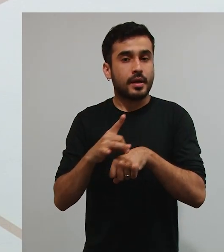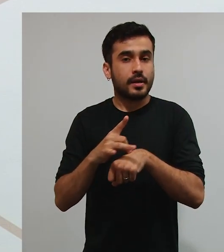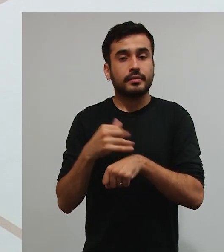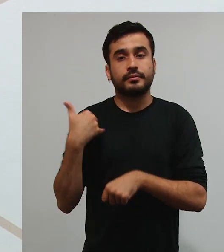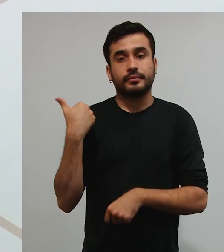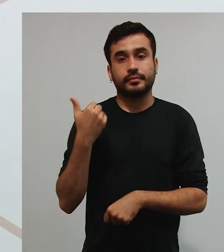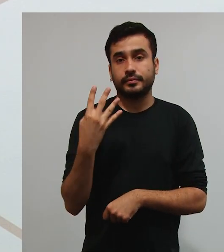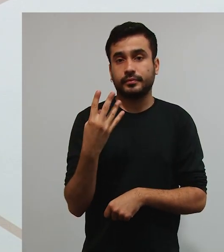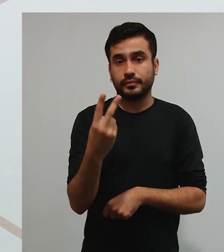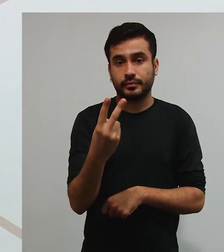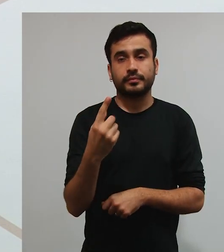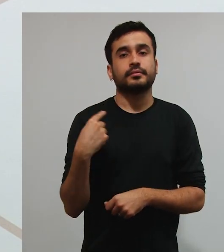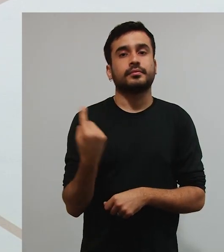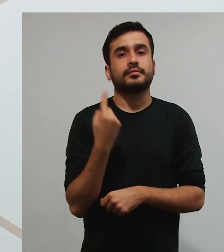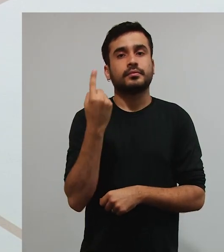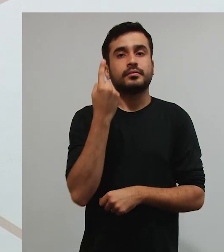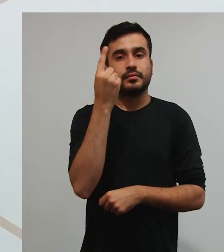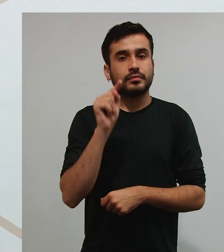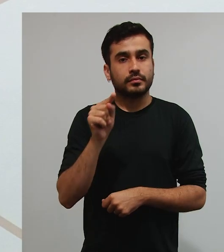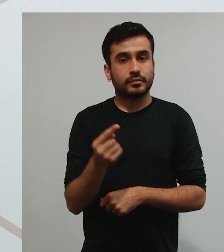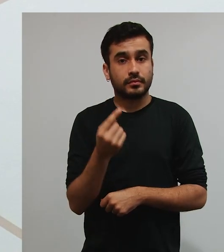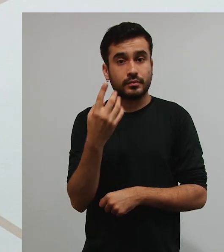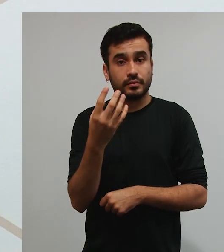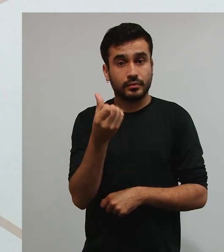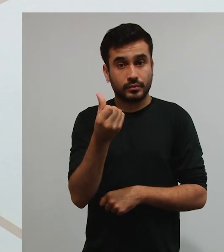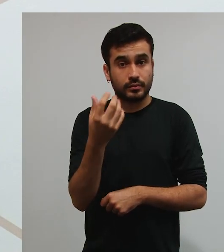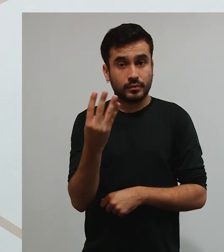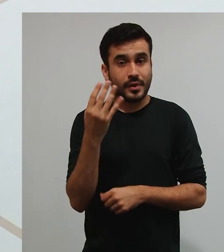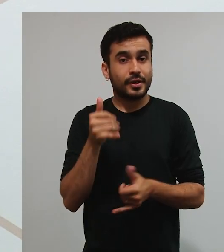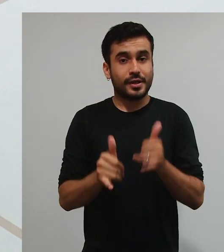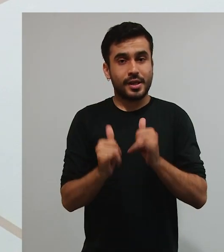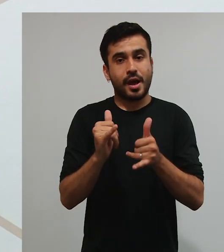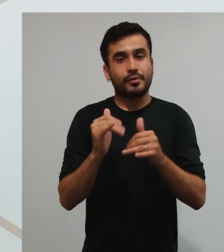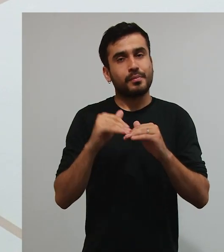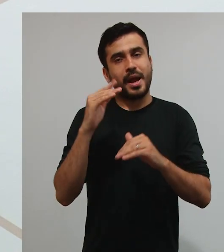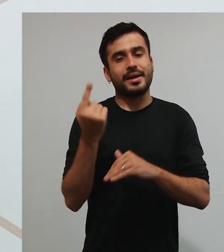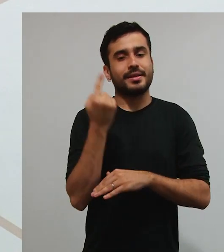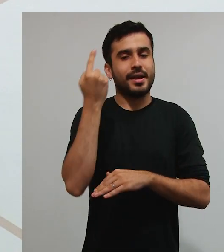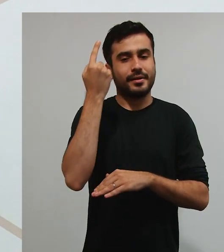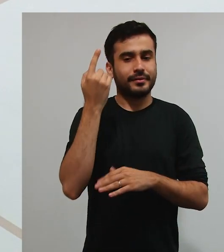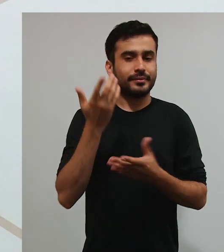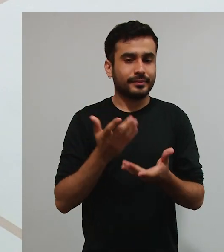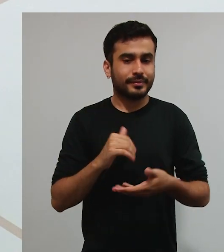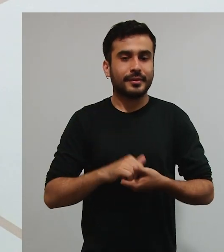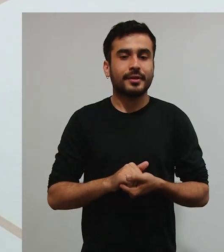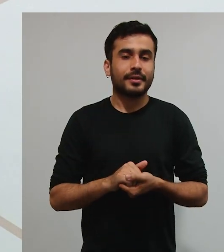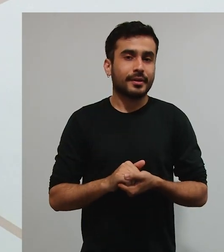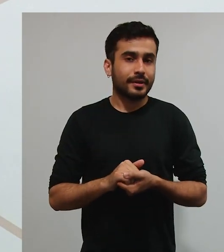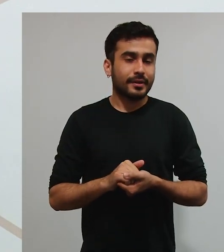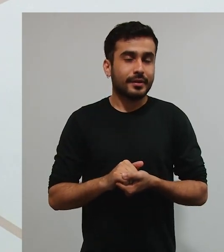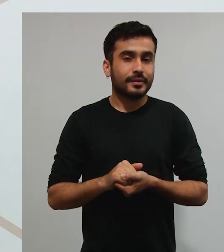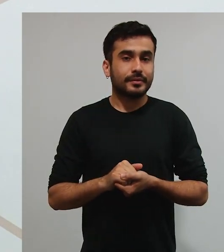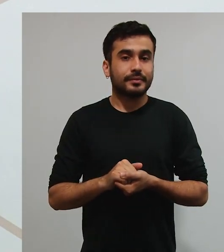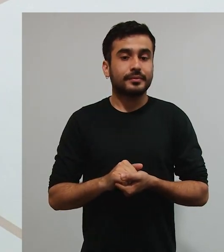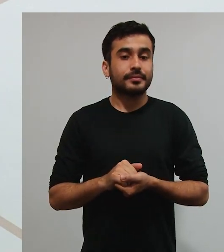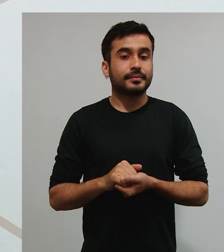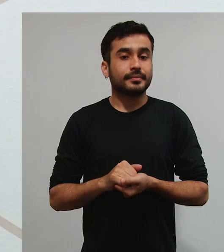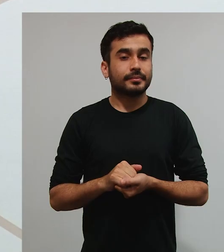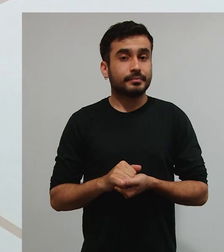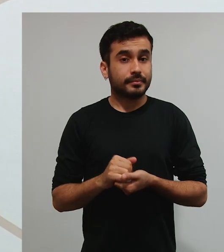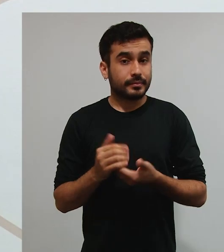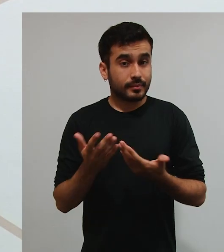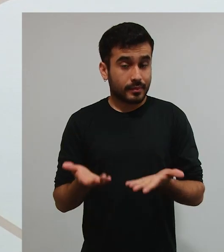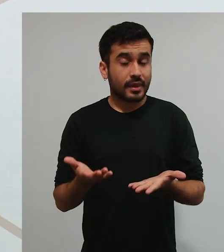altura do ombro, tenho 42 anos, 1,64 m, de salto eu fico mais alta, é claro, né? Eu na Bela sempre, né? Pra ficar